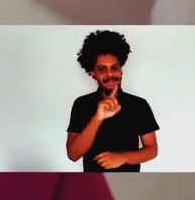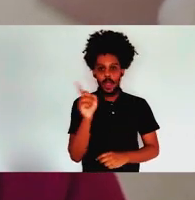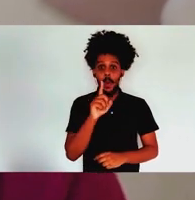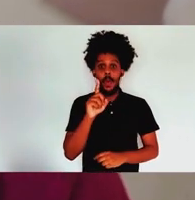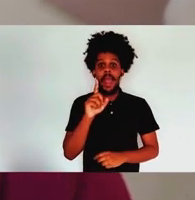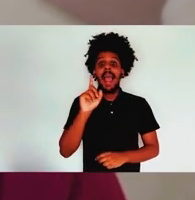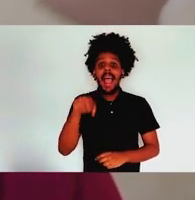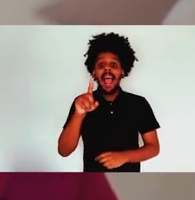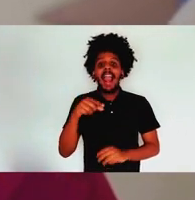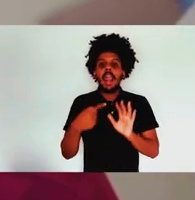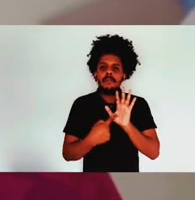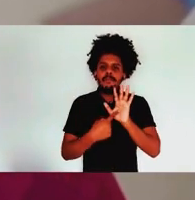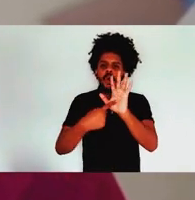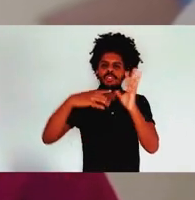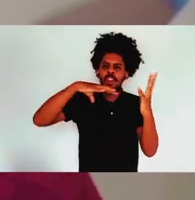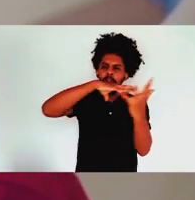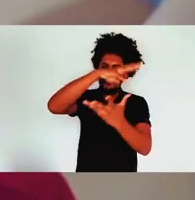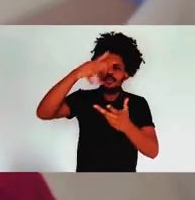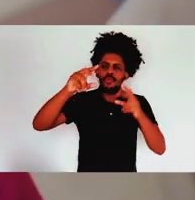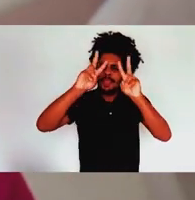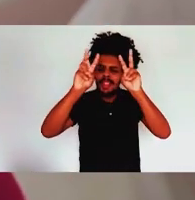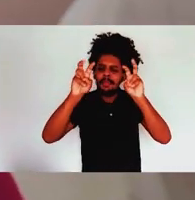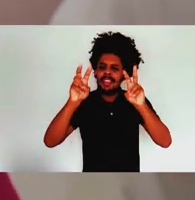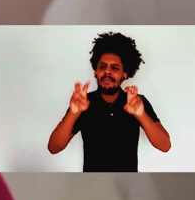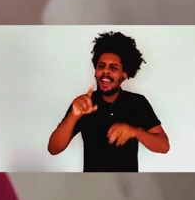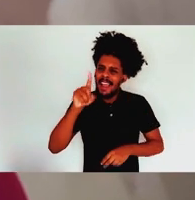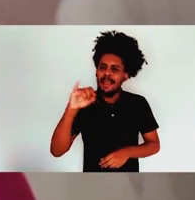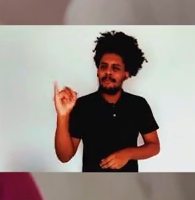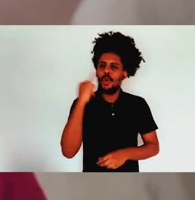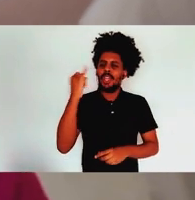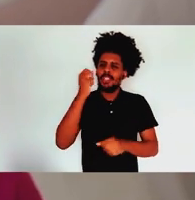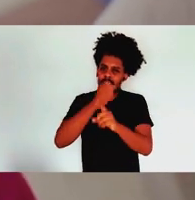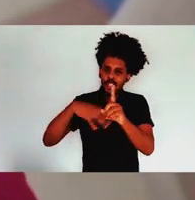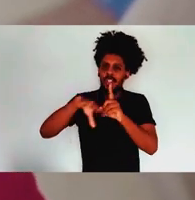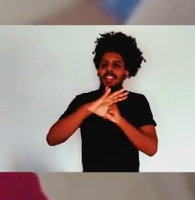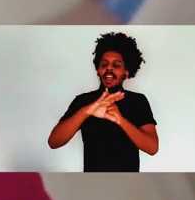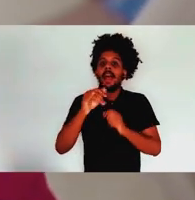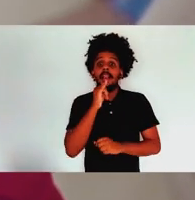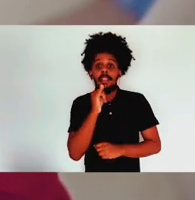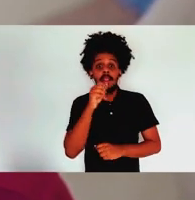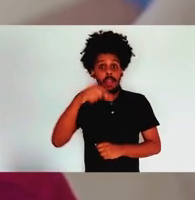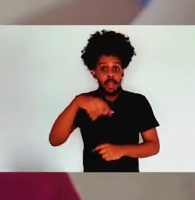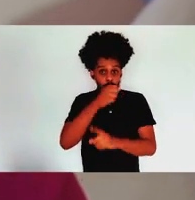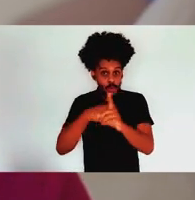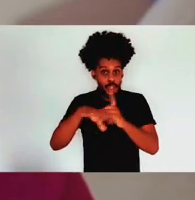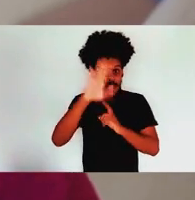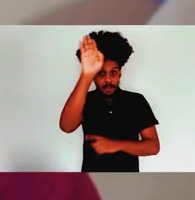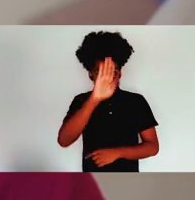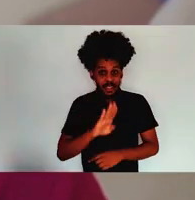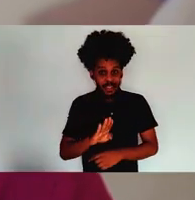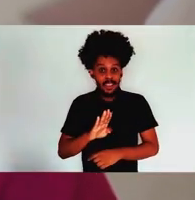apenas condensa aí, internacionalmente, assuntos que são muito caros à nossa sociedade. No nosso caso da sociedade brasileira, por exemplo,